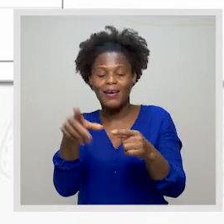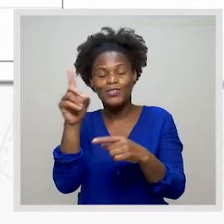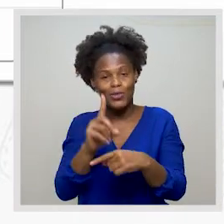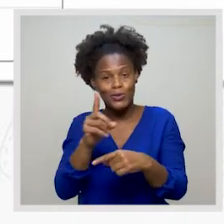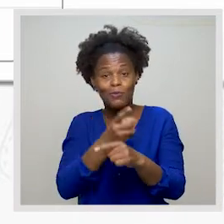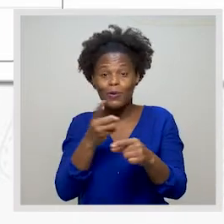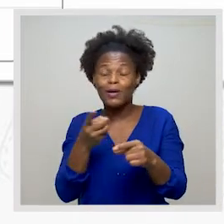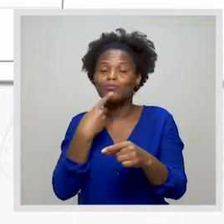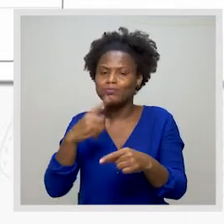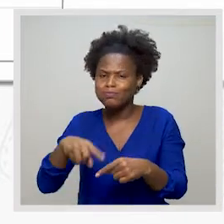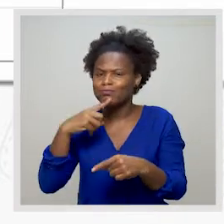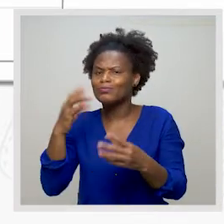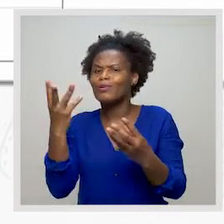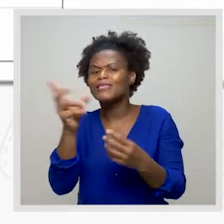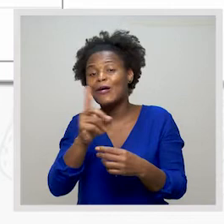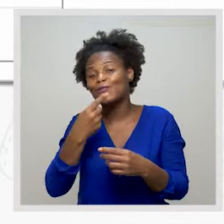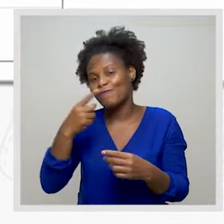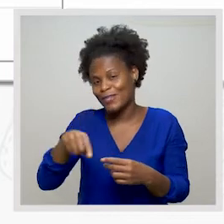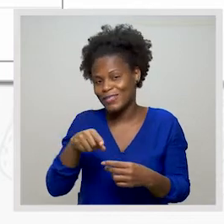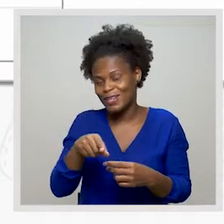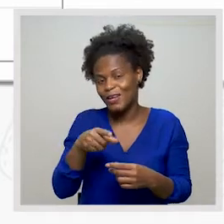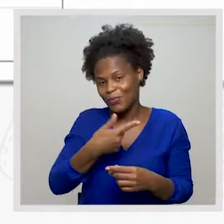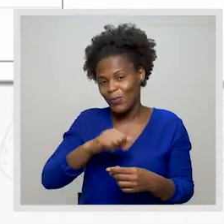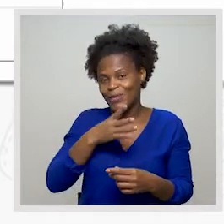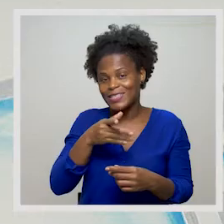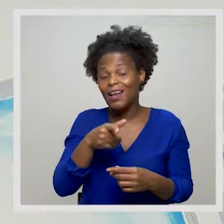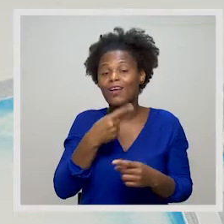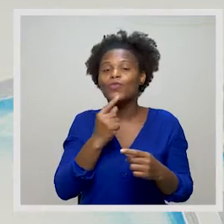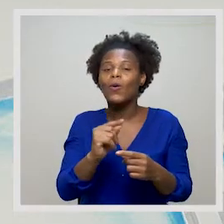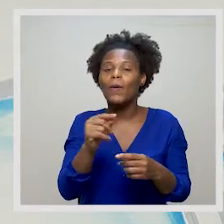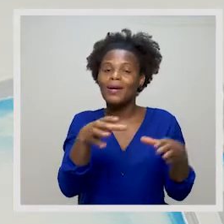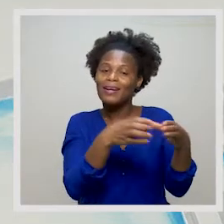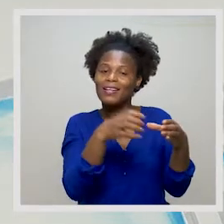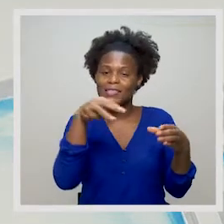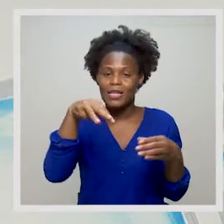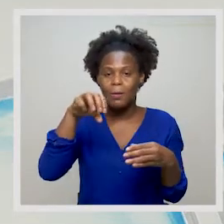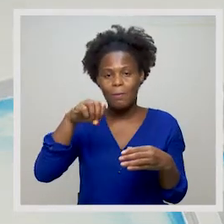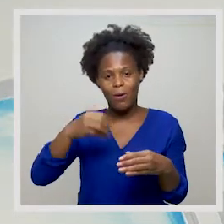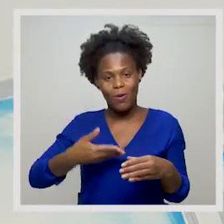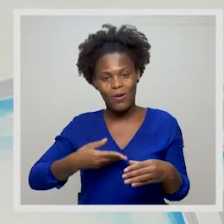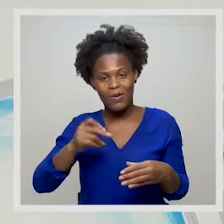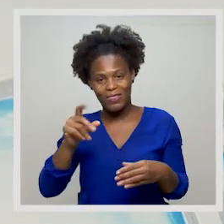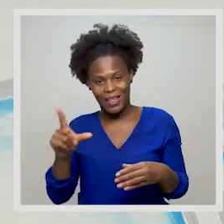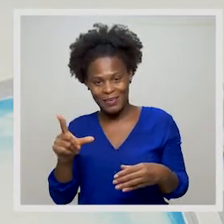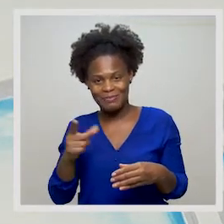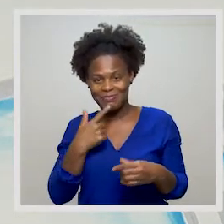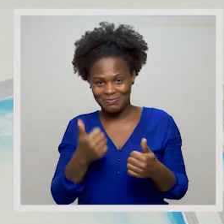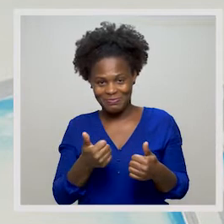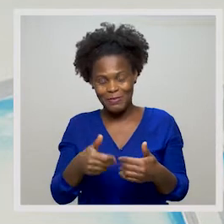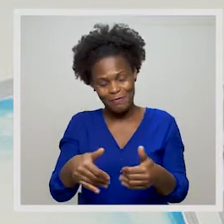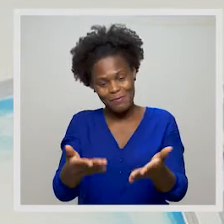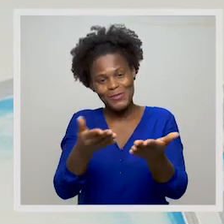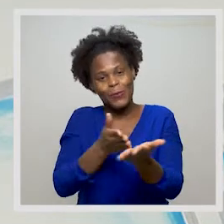A sua frequência absoluta é 6. Então, dizemos que esta é a nossa classe modal. Isso